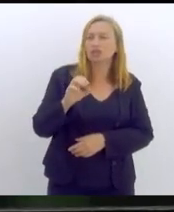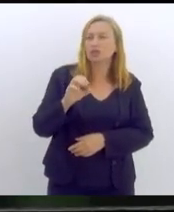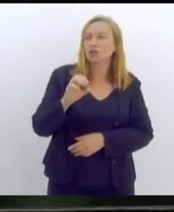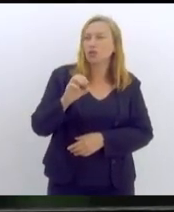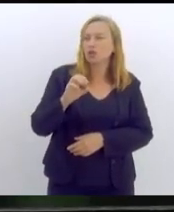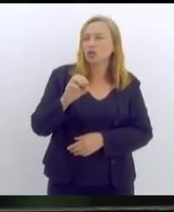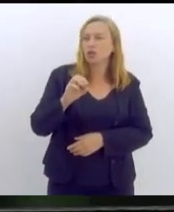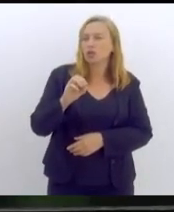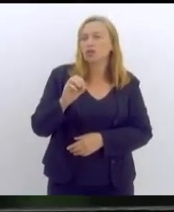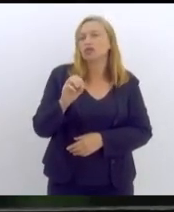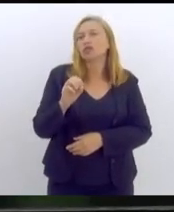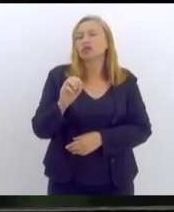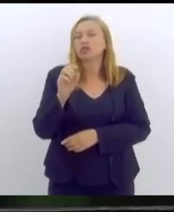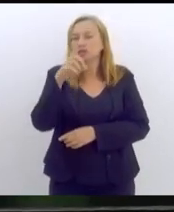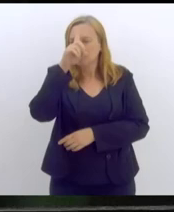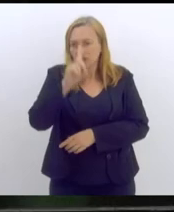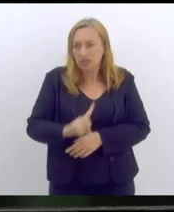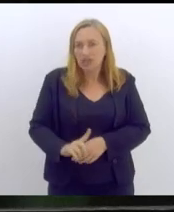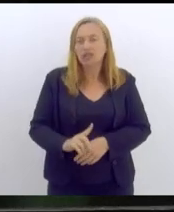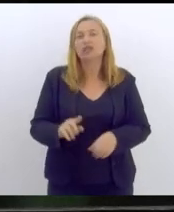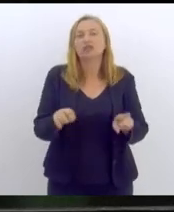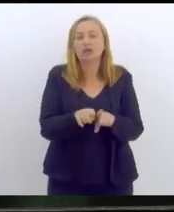físicos. Representa também